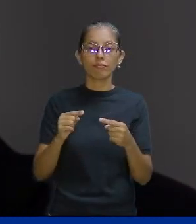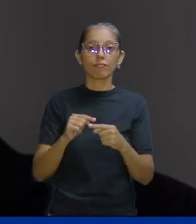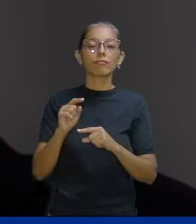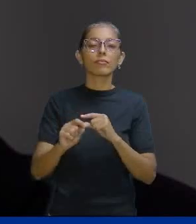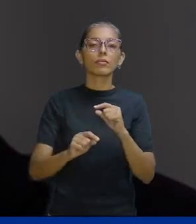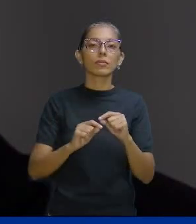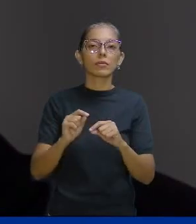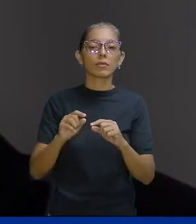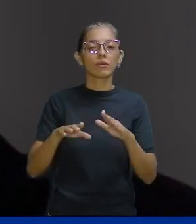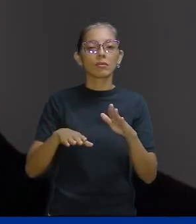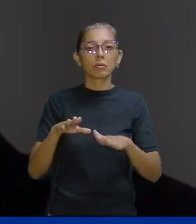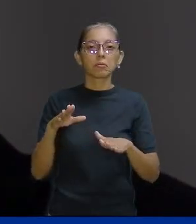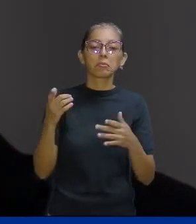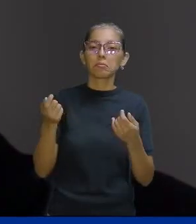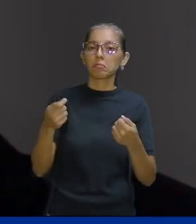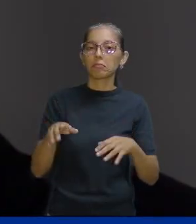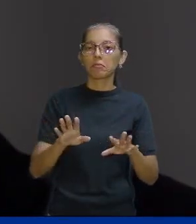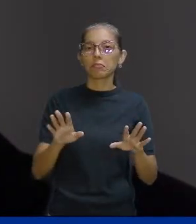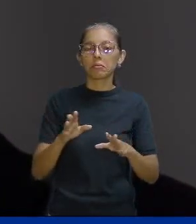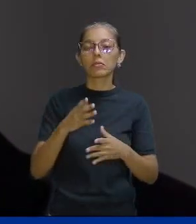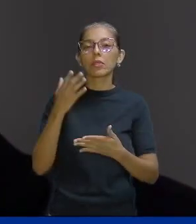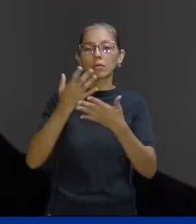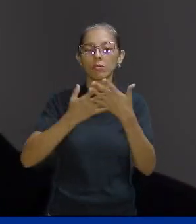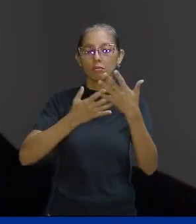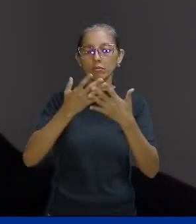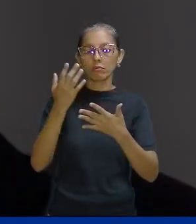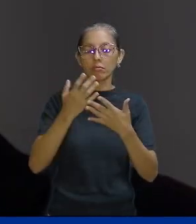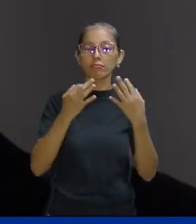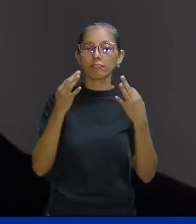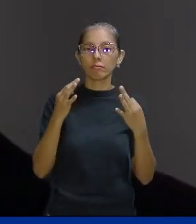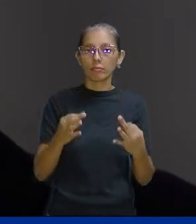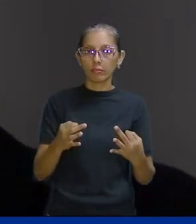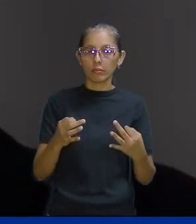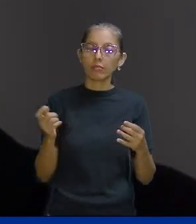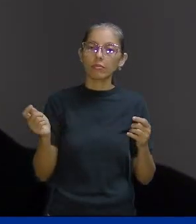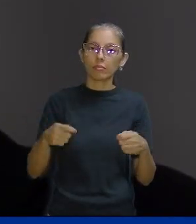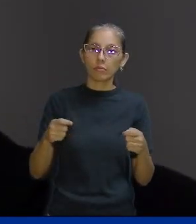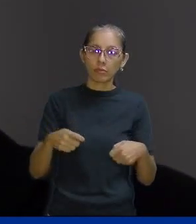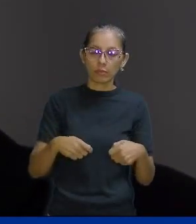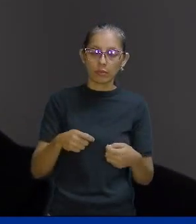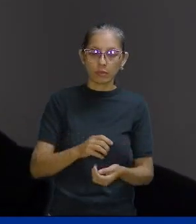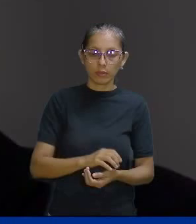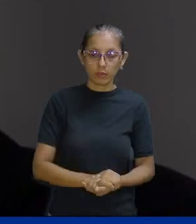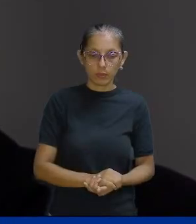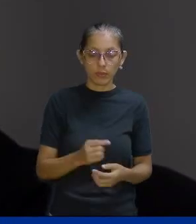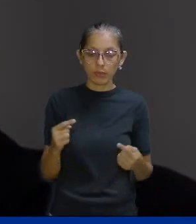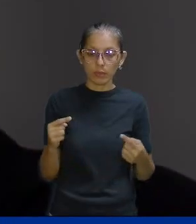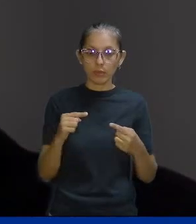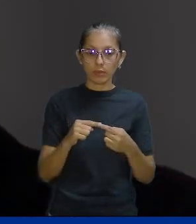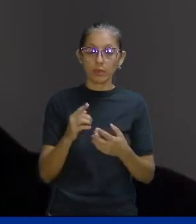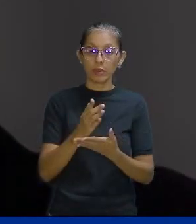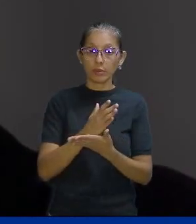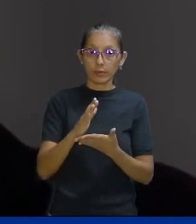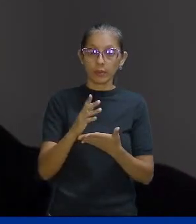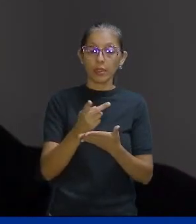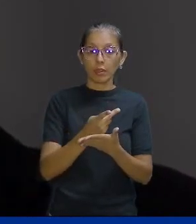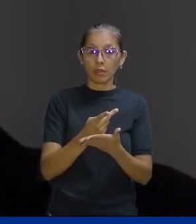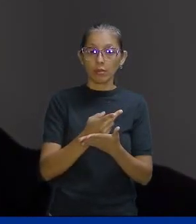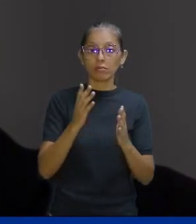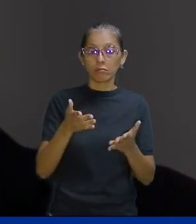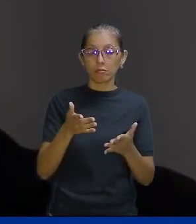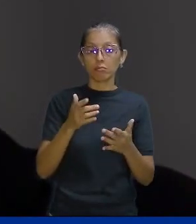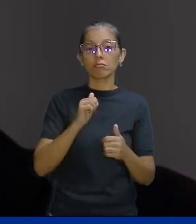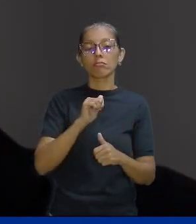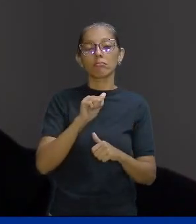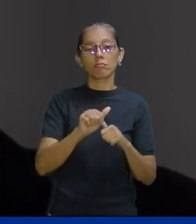se destina a conferir maior transparência ao processo de fiscalização e se trata de falha sanável, não